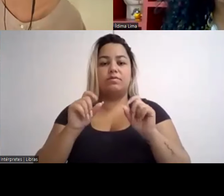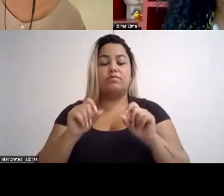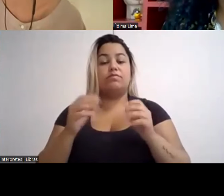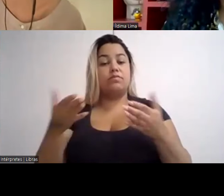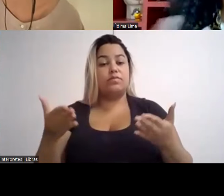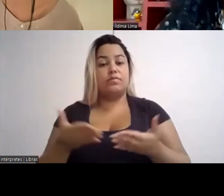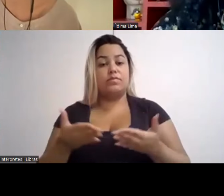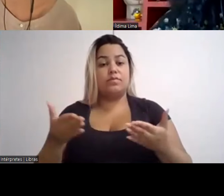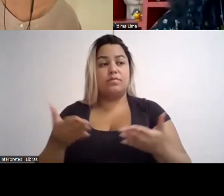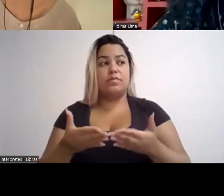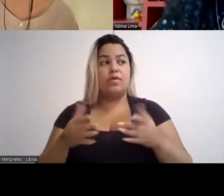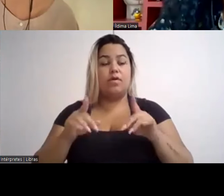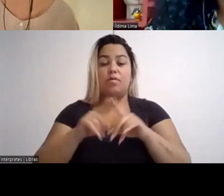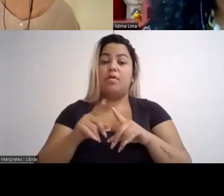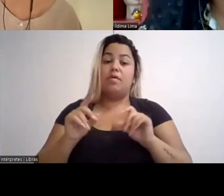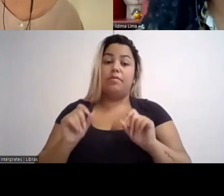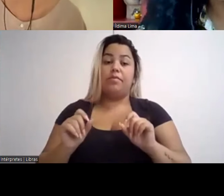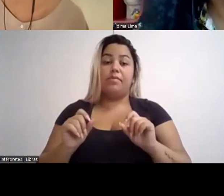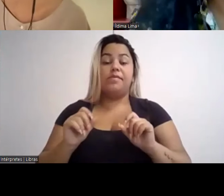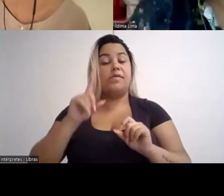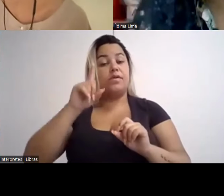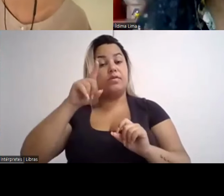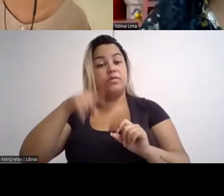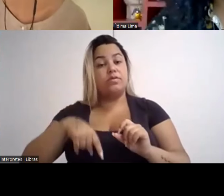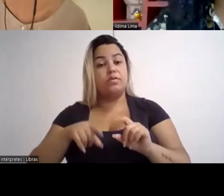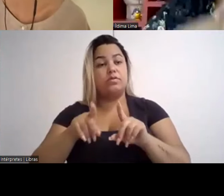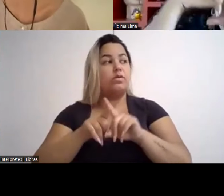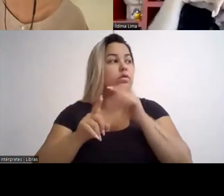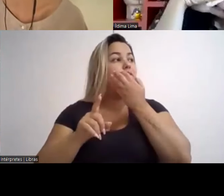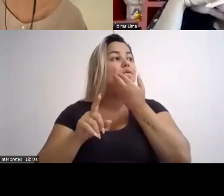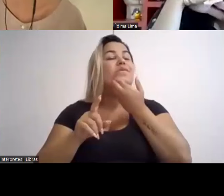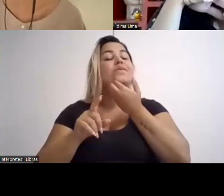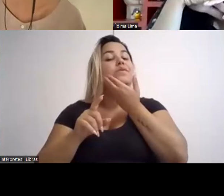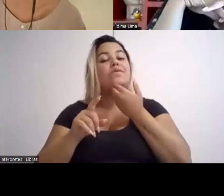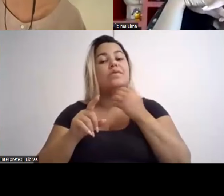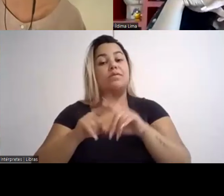é uma pedagogia que seja capaz de